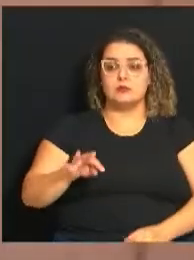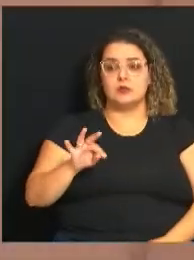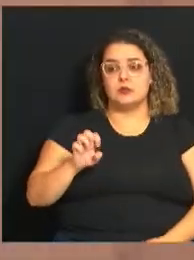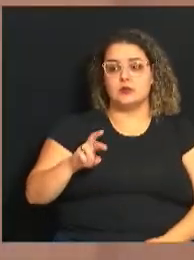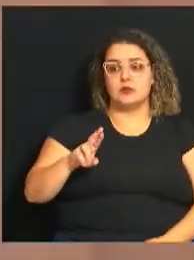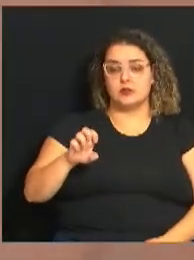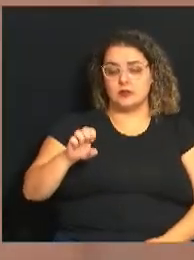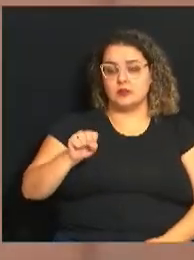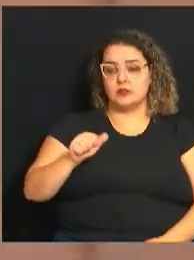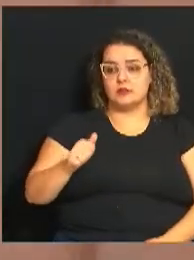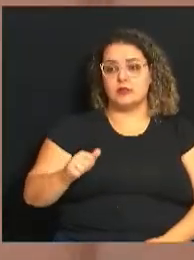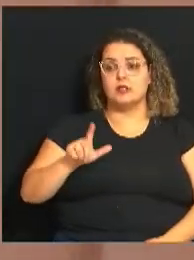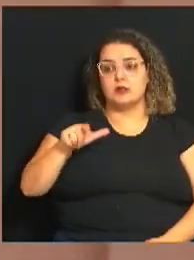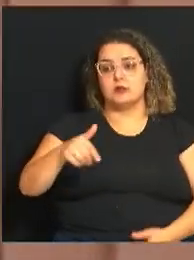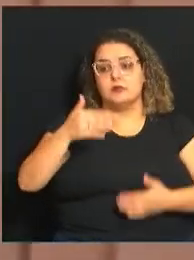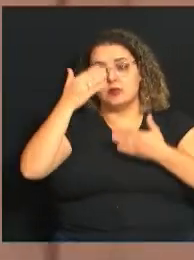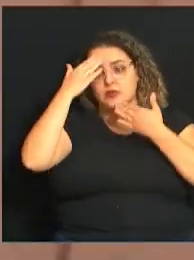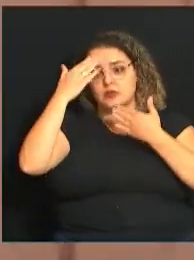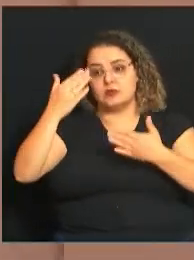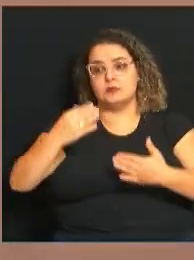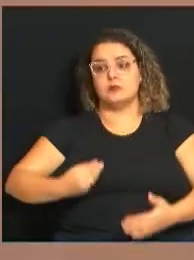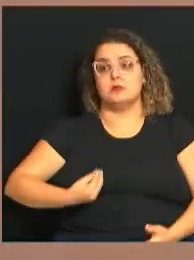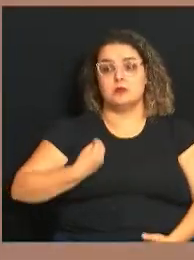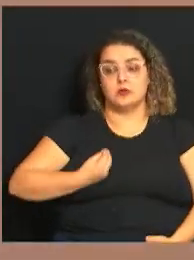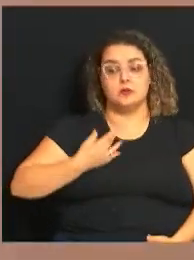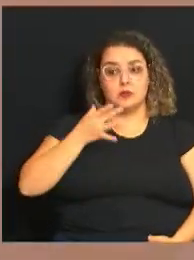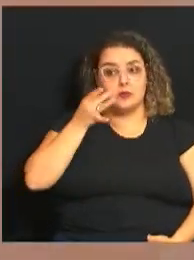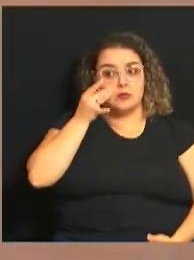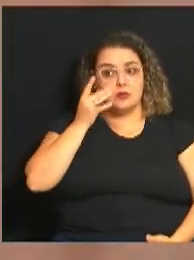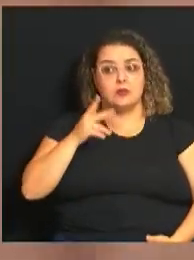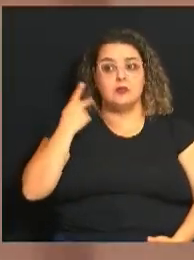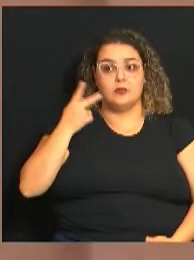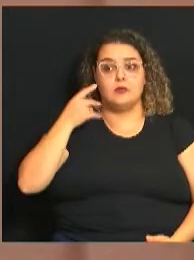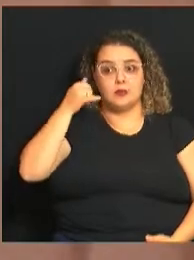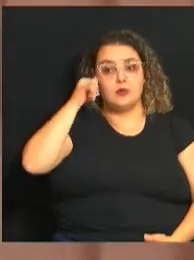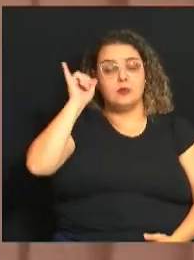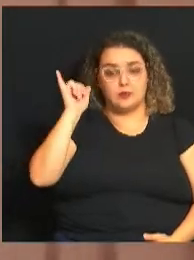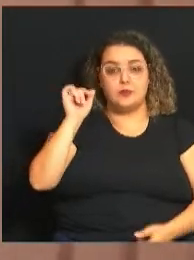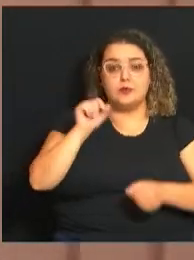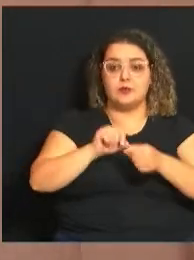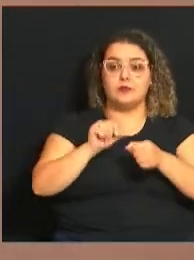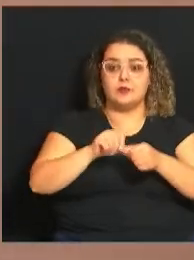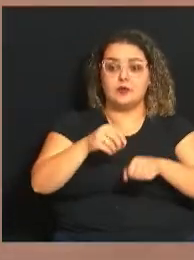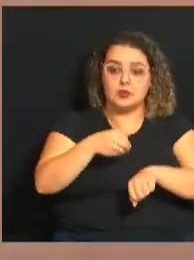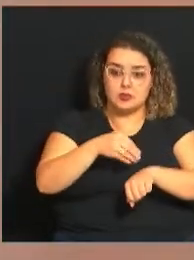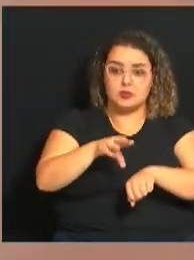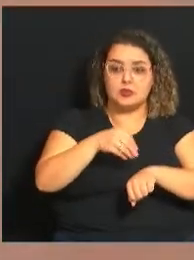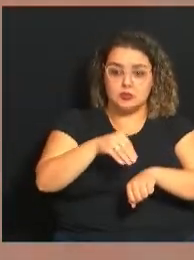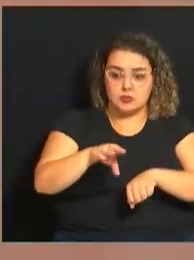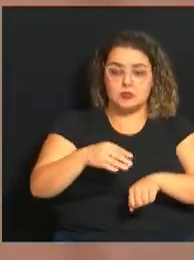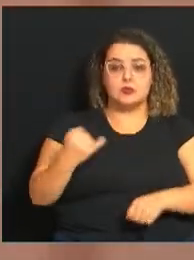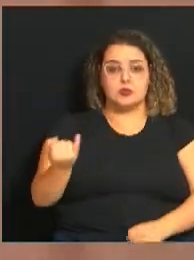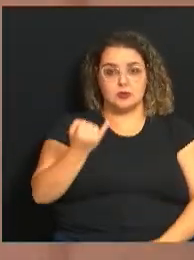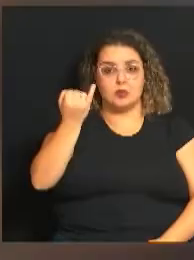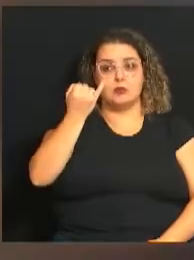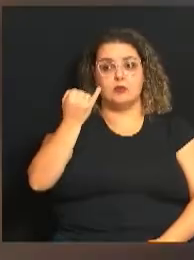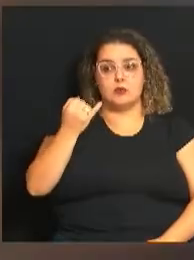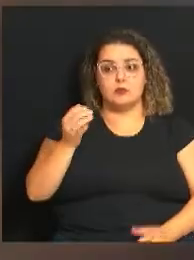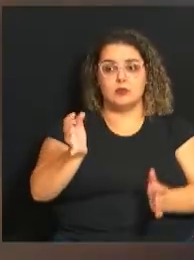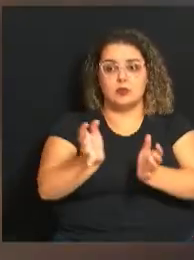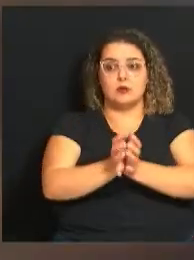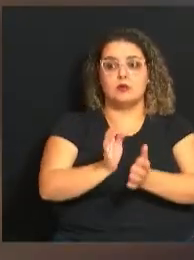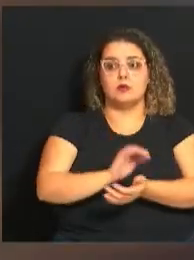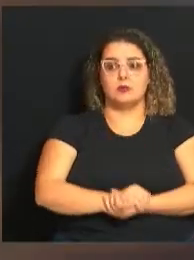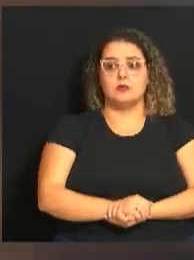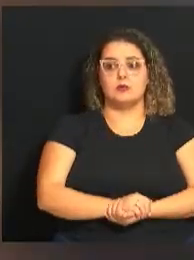Após agradecer a presença dos convidados, o vereador Paulo Búfalo fez encaminhamentos importantes para a comissão.